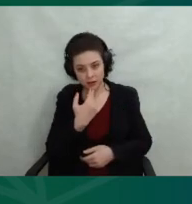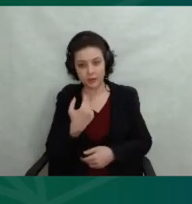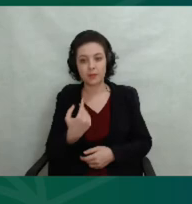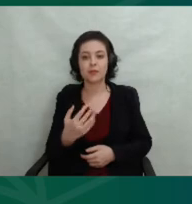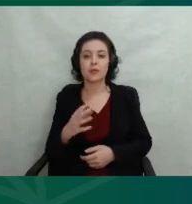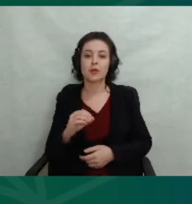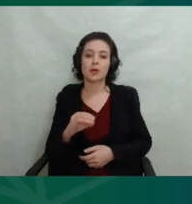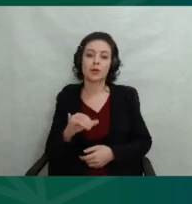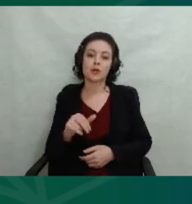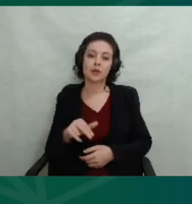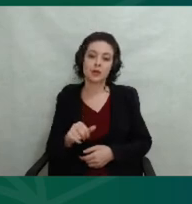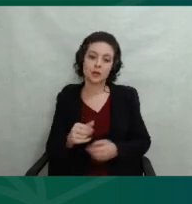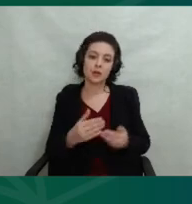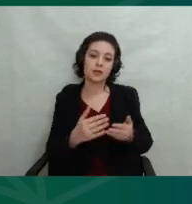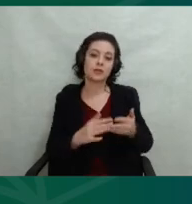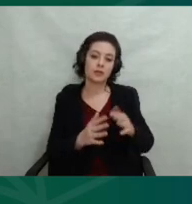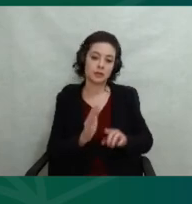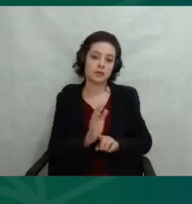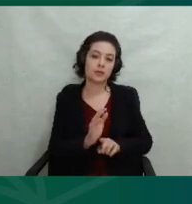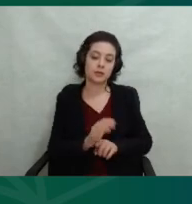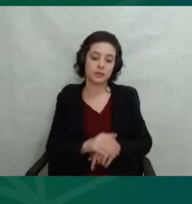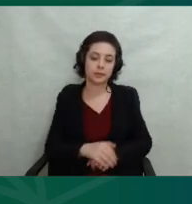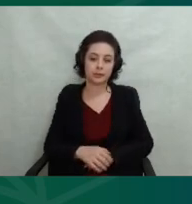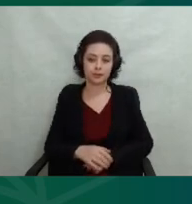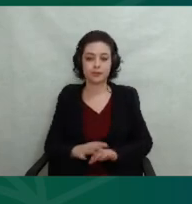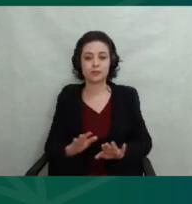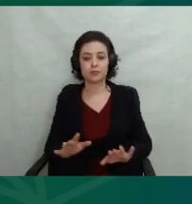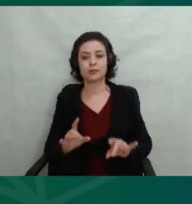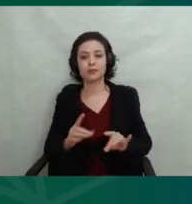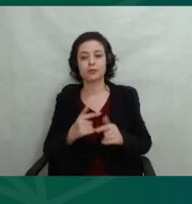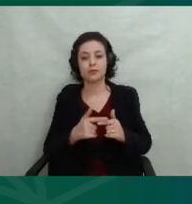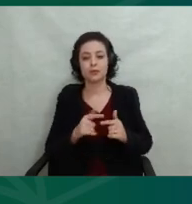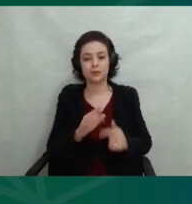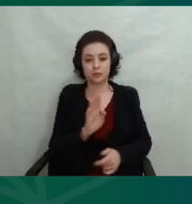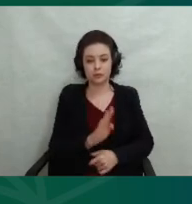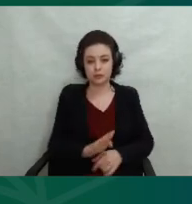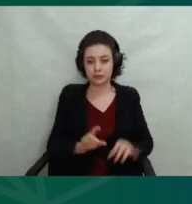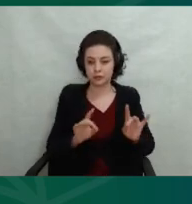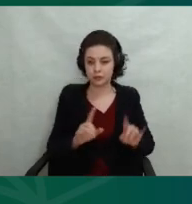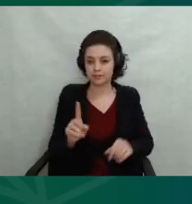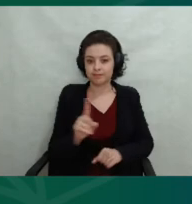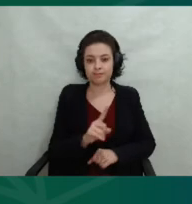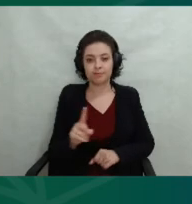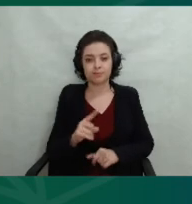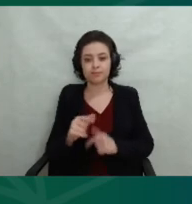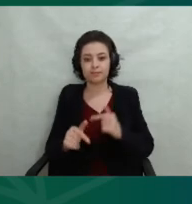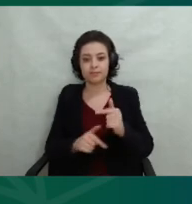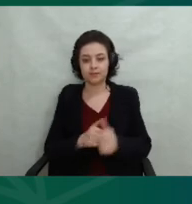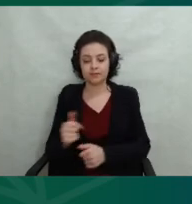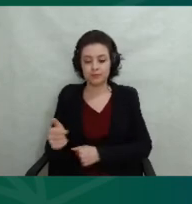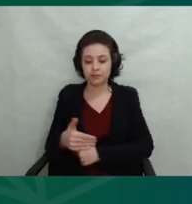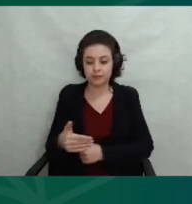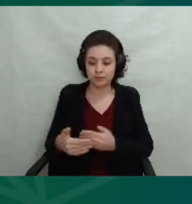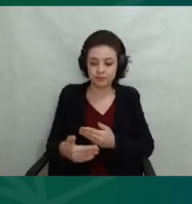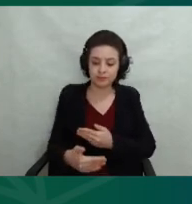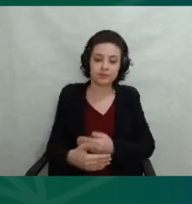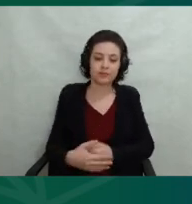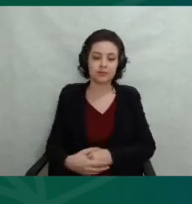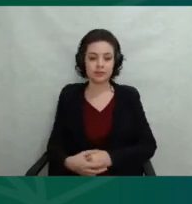slide. Claro que isso não é um problema só do Brasil, aqui um trabalho mais recente, é uma